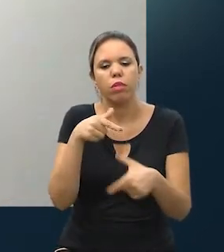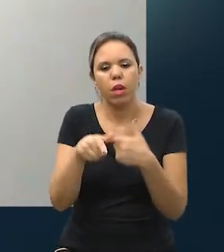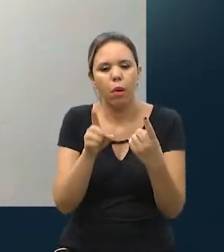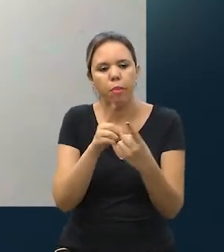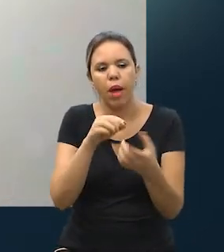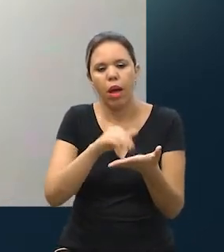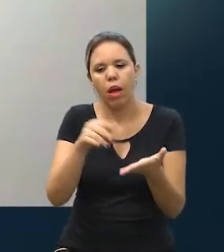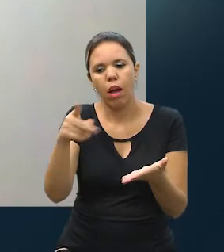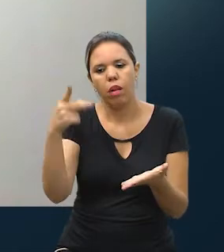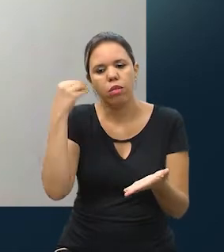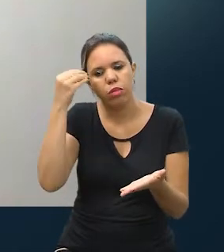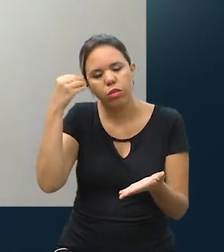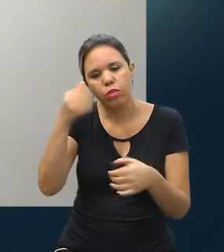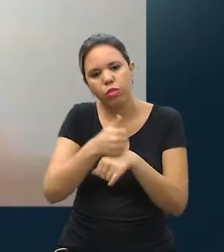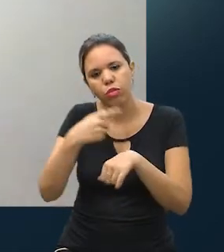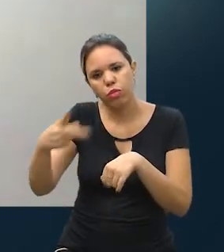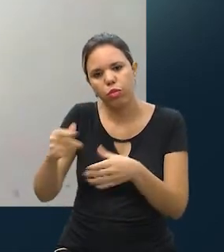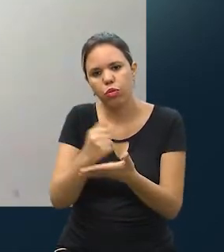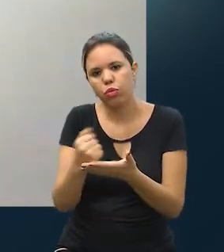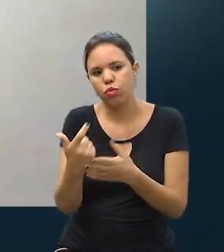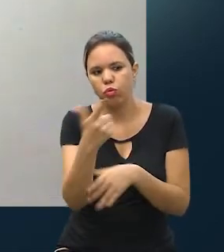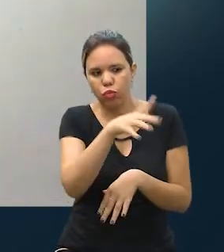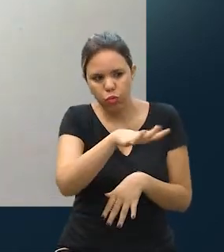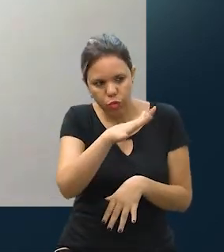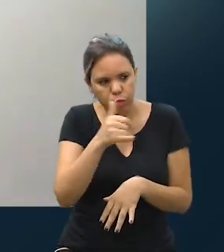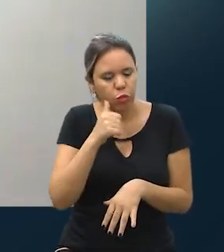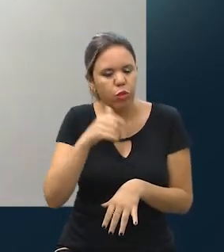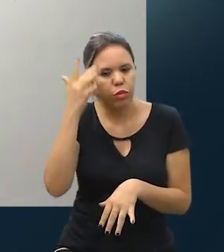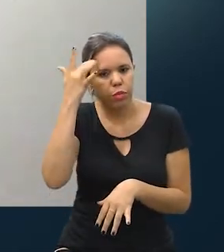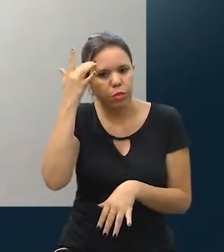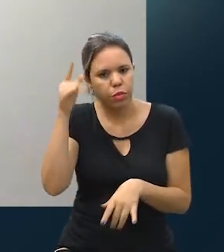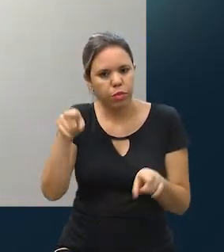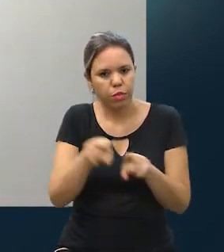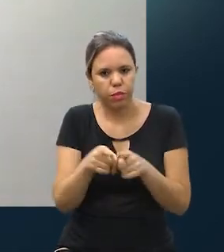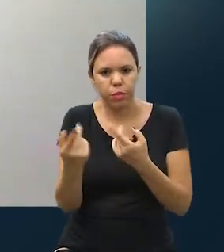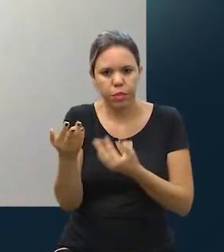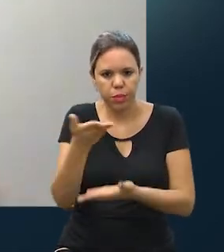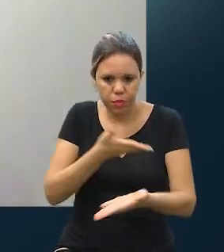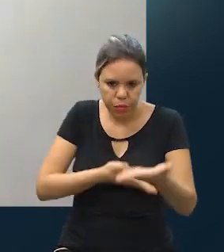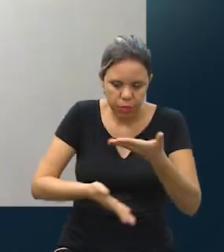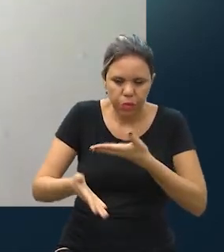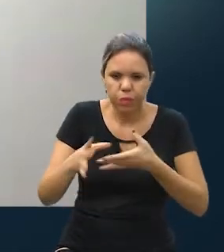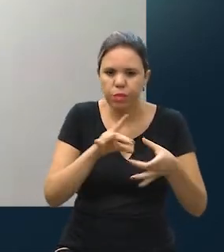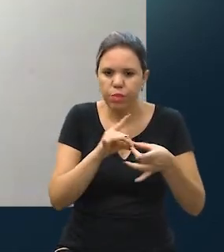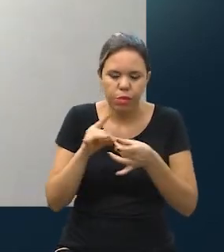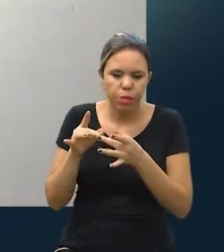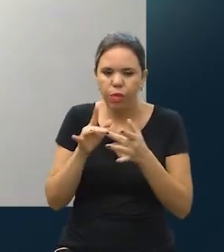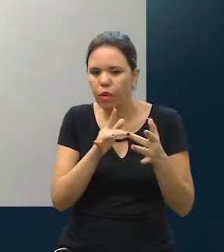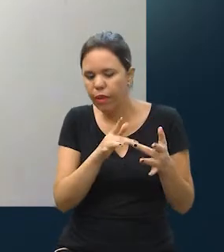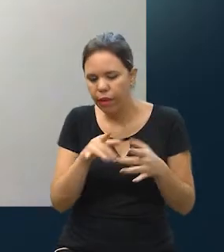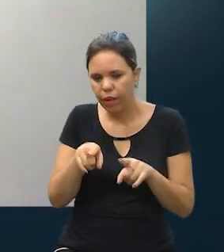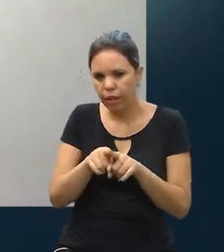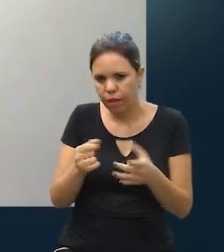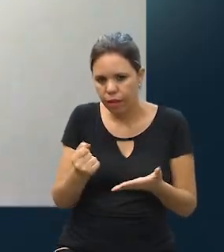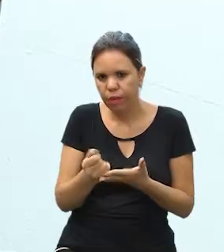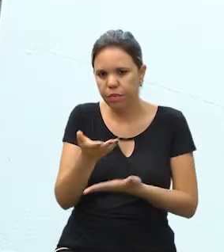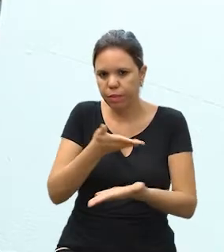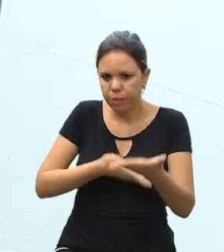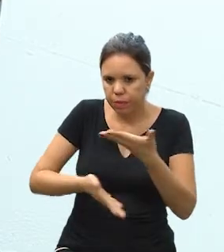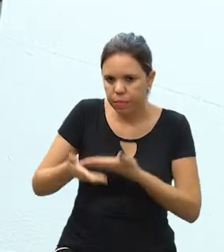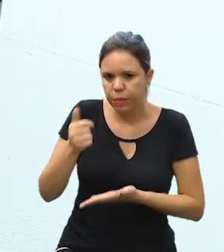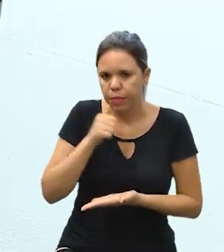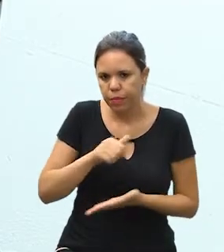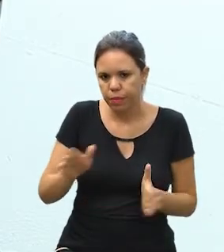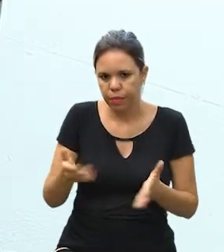disposição, para que sejam contratadas por outras mulheres maduras. A gente cria uma rede de cooperação para que